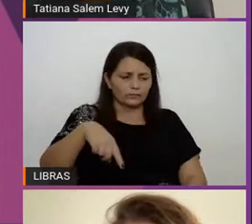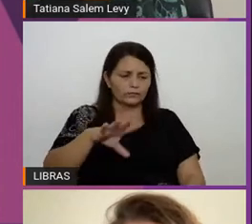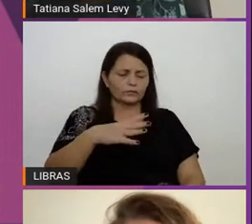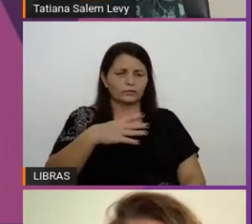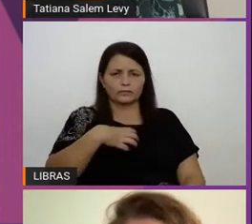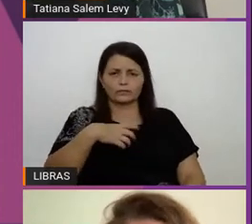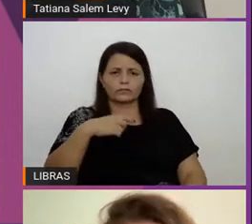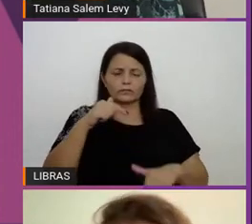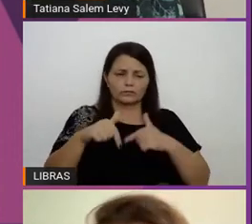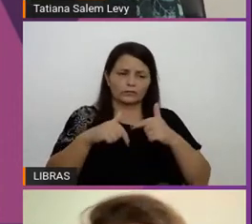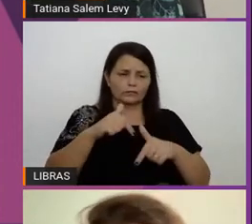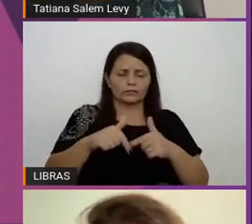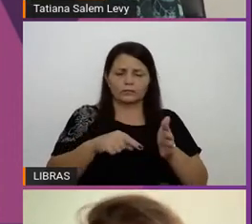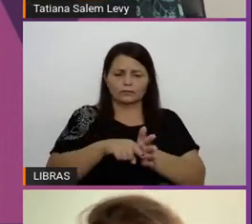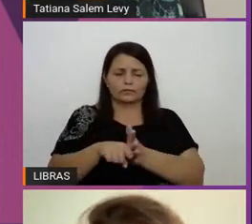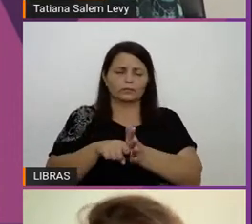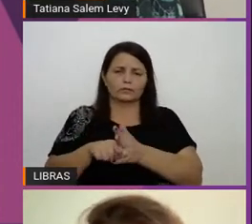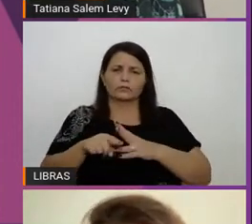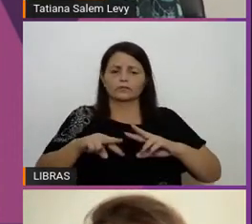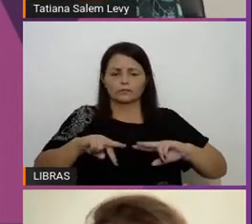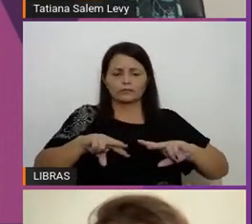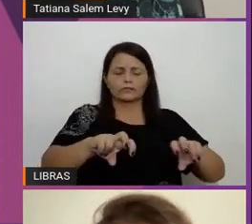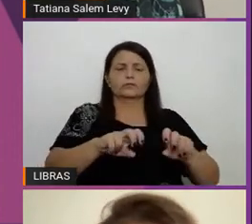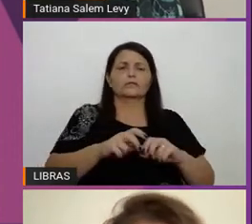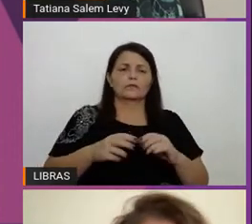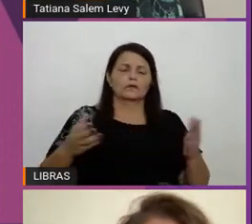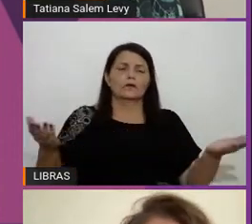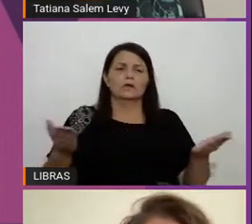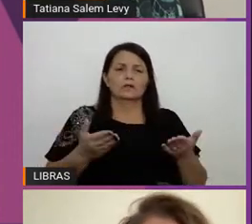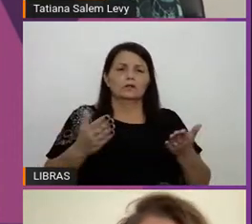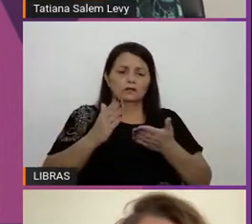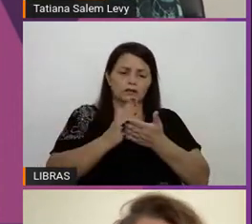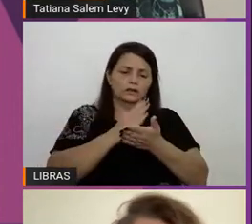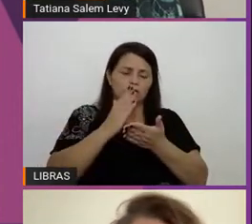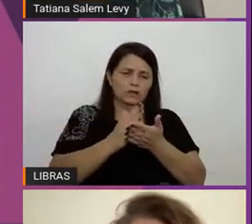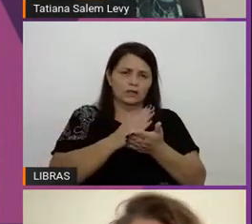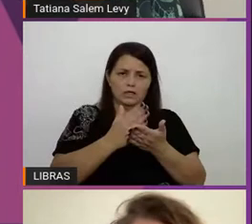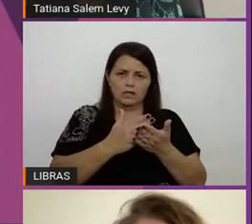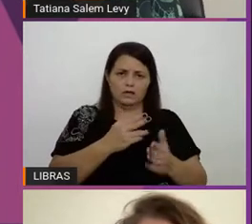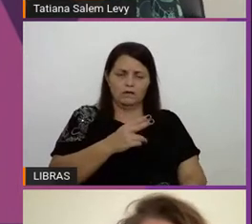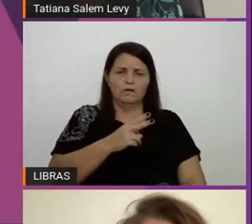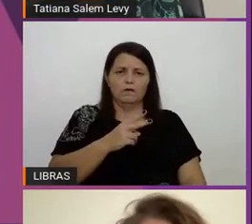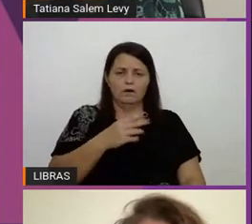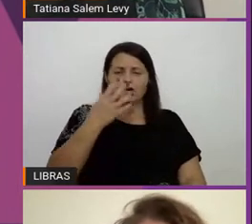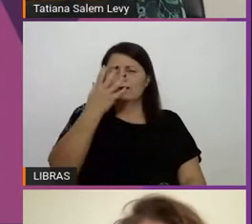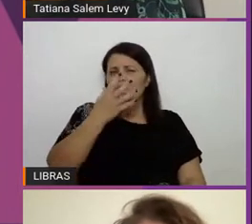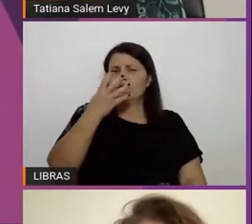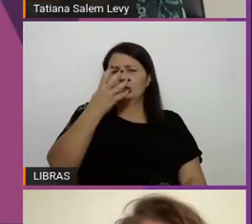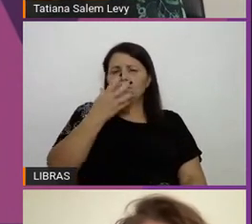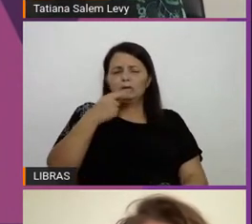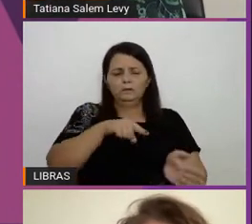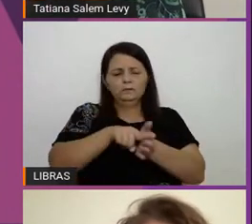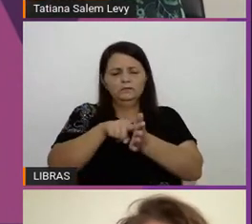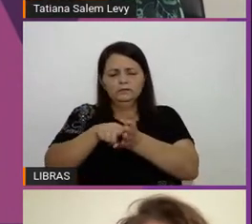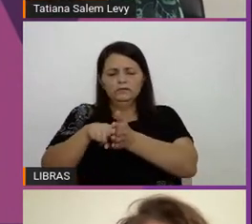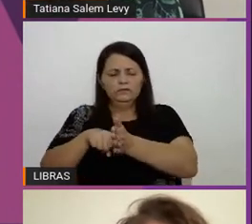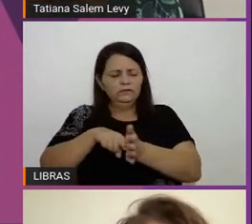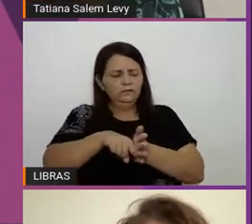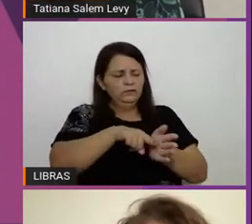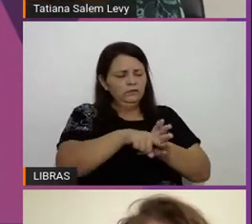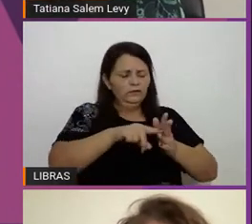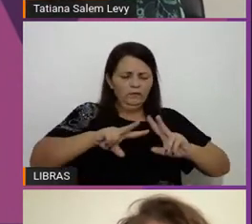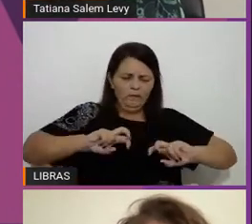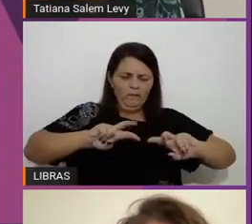Essa vaga isso né então esse aqui esse vídeo sou eu o romance que seja muitas pesquisas